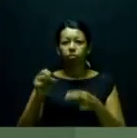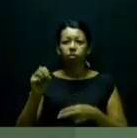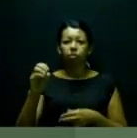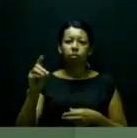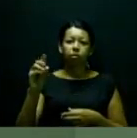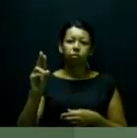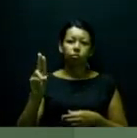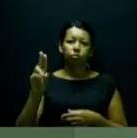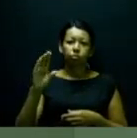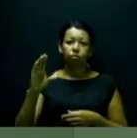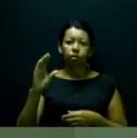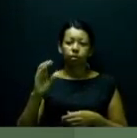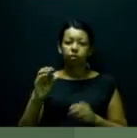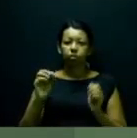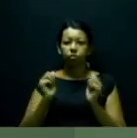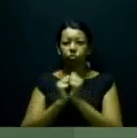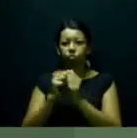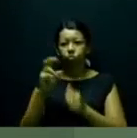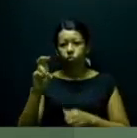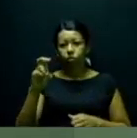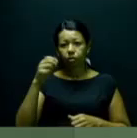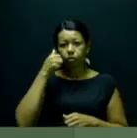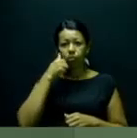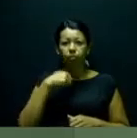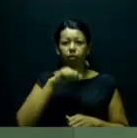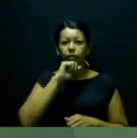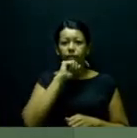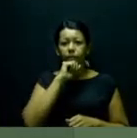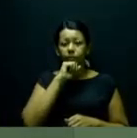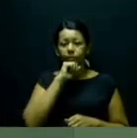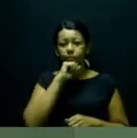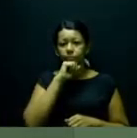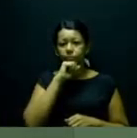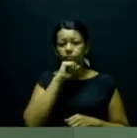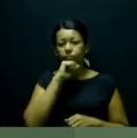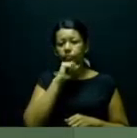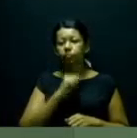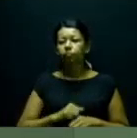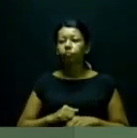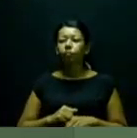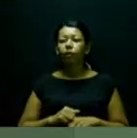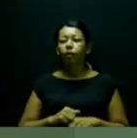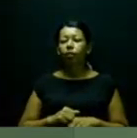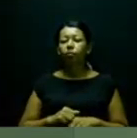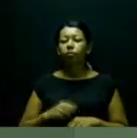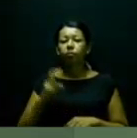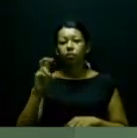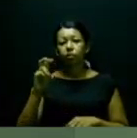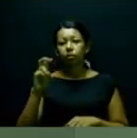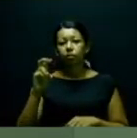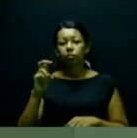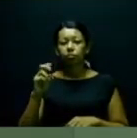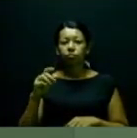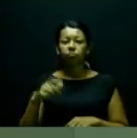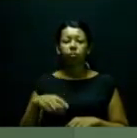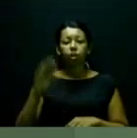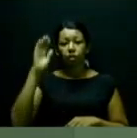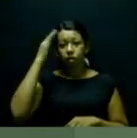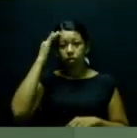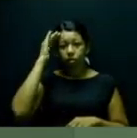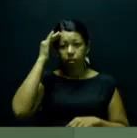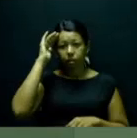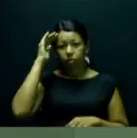com 5 mães. Foram várias e várias que nos procuraram. 5 casos, eu entendi